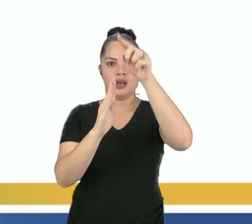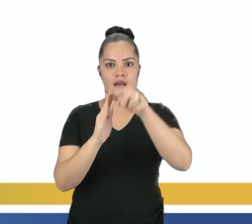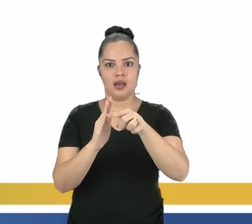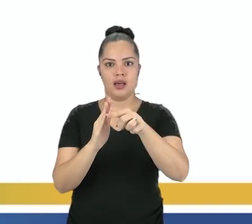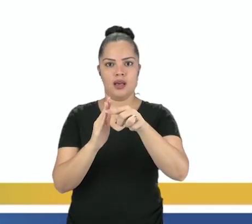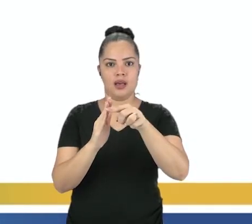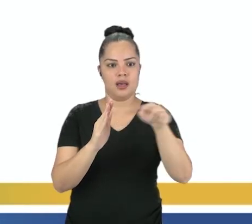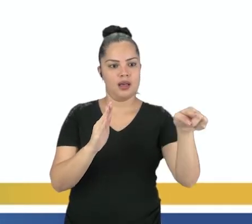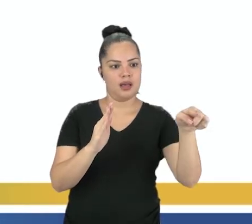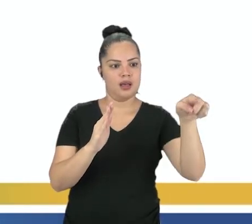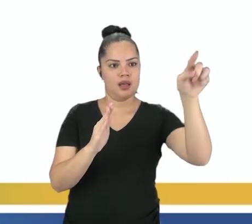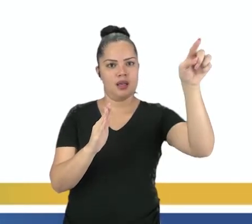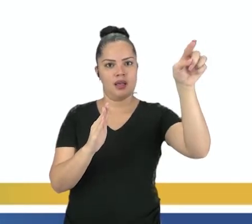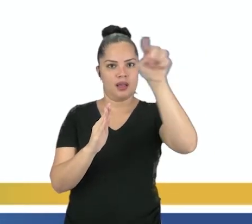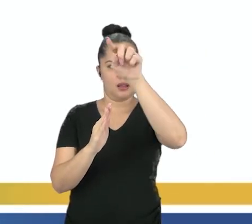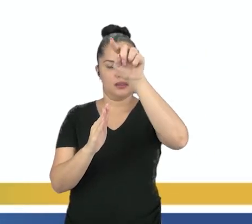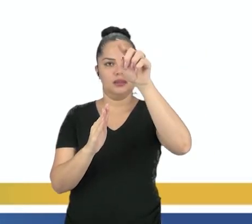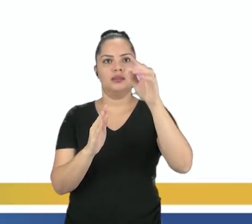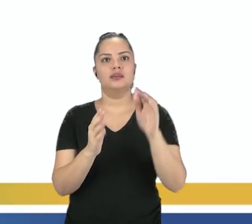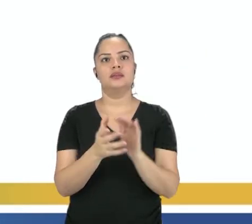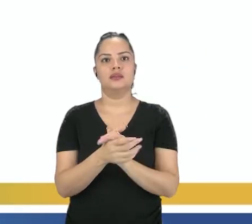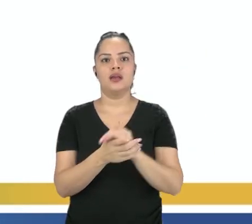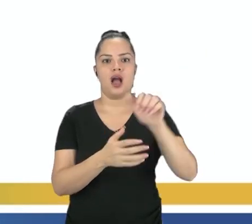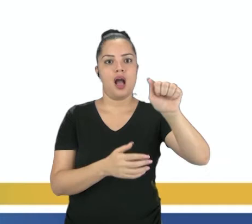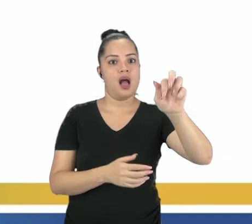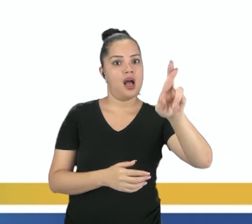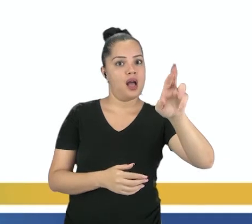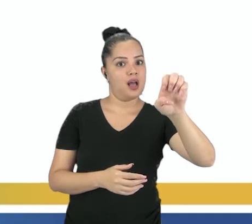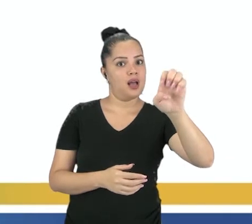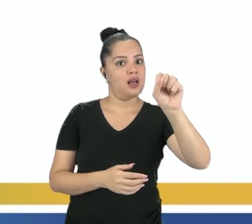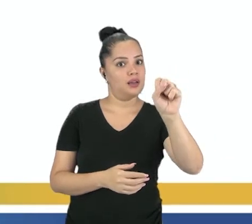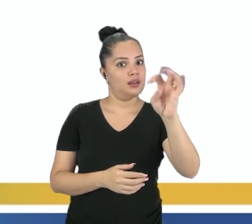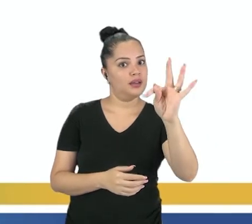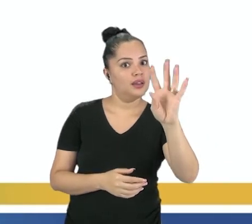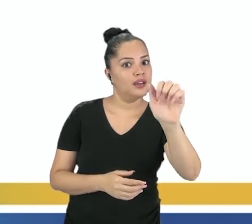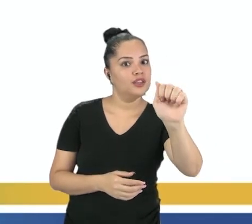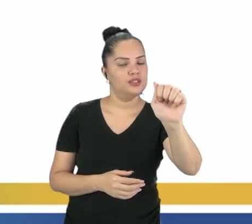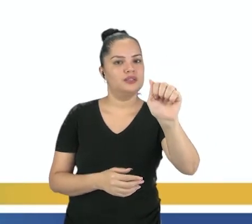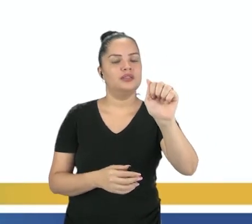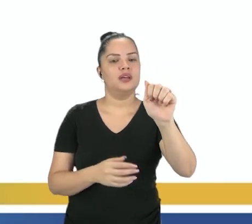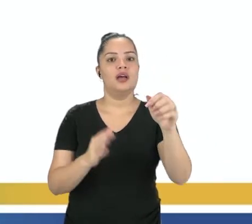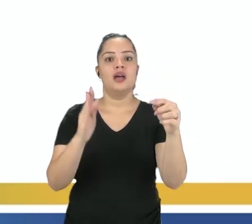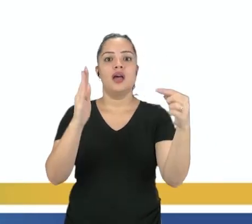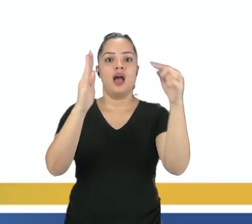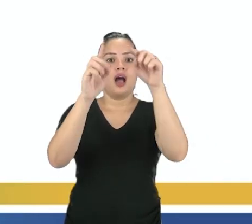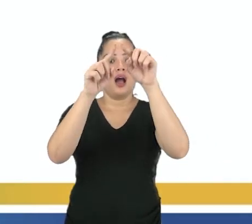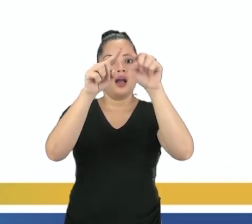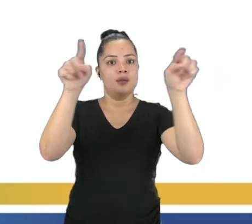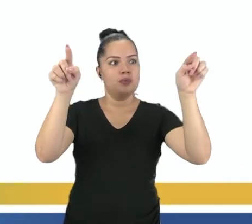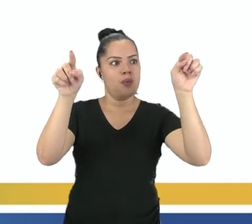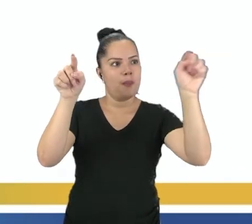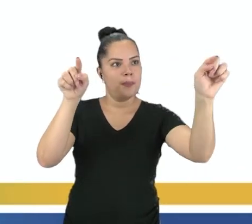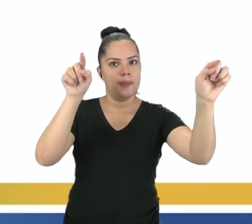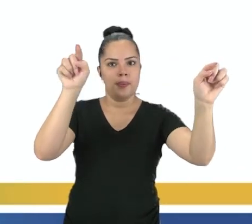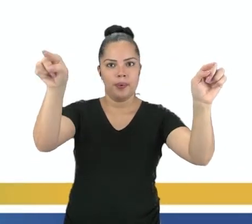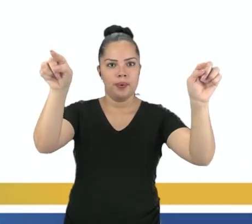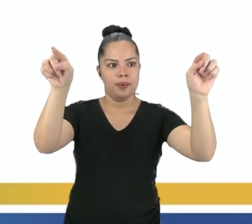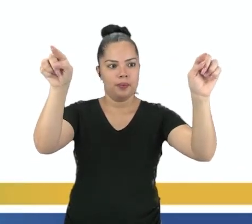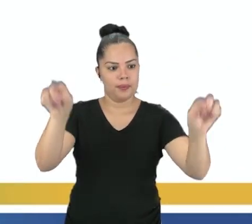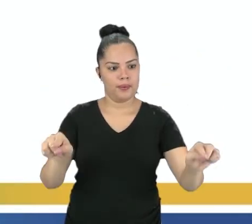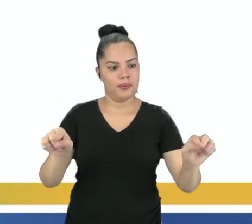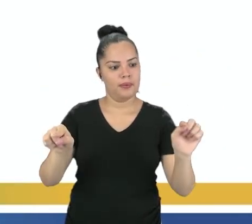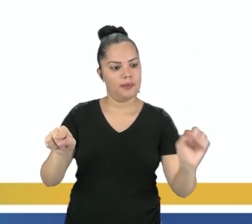vértice, pessoal, nós podemos dizer que são os encontros dessas linhas, dessa aresta. Então, observem